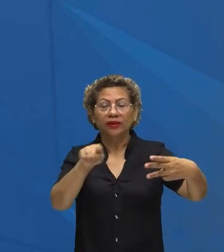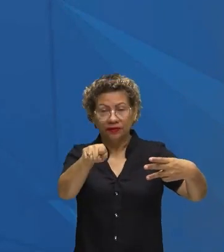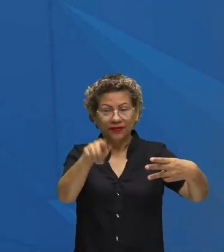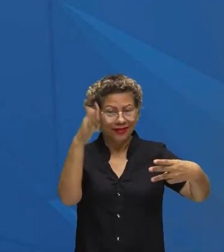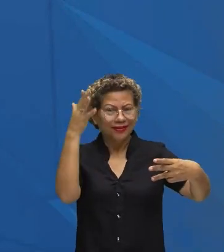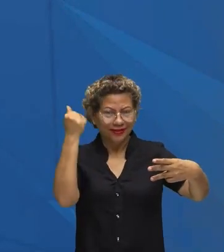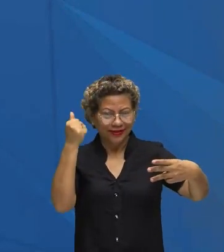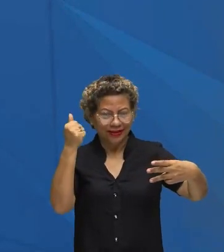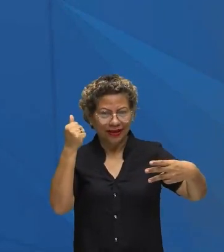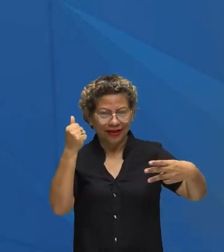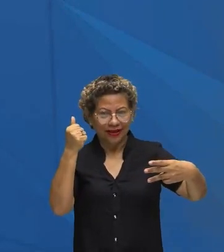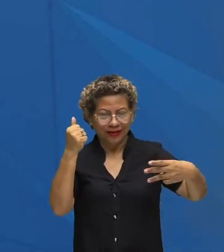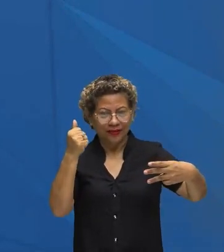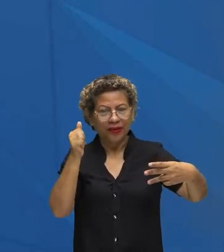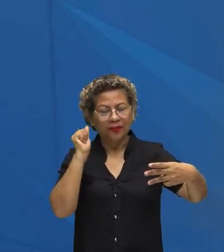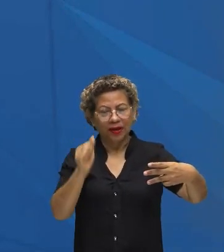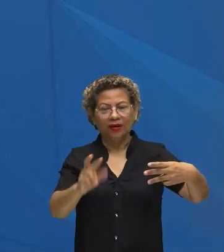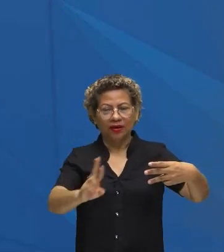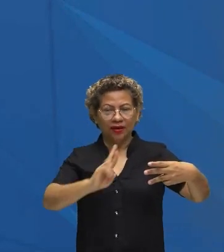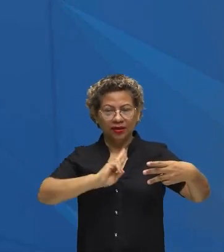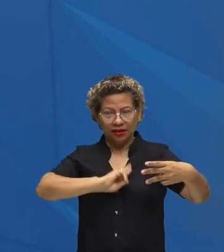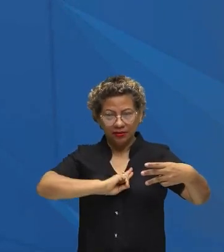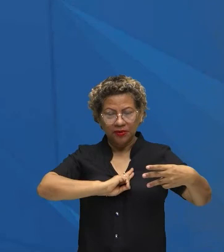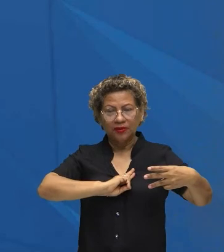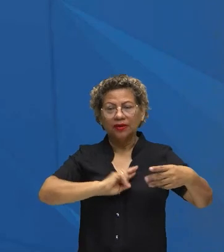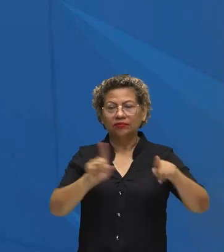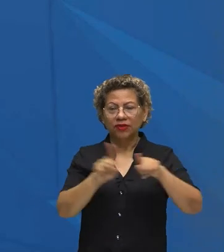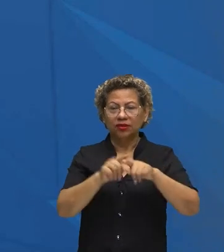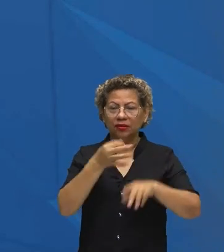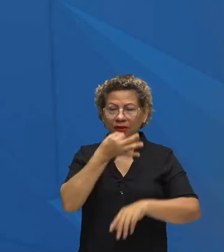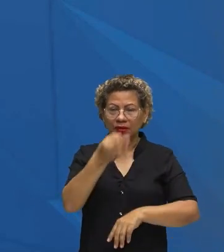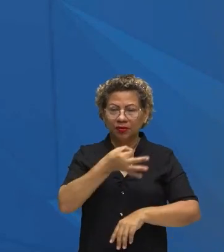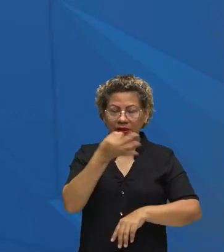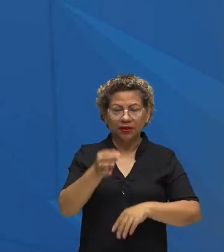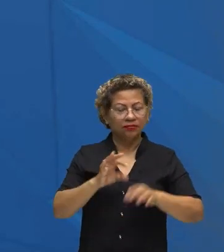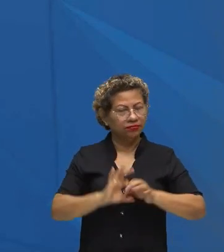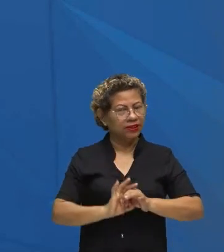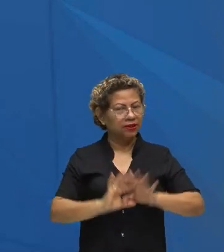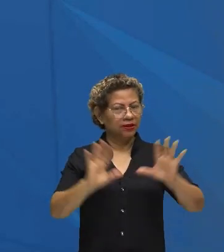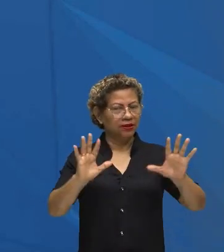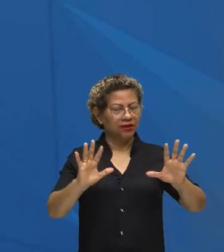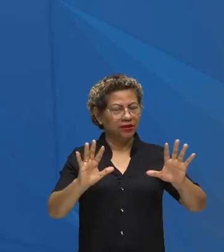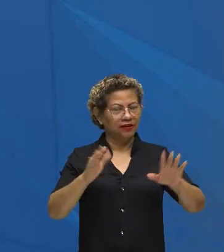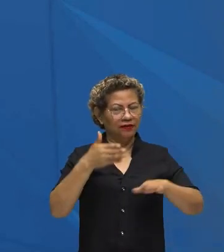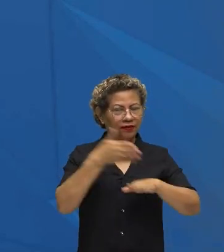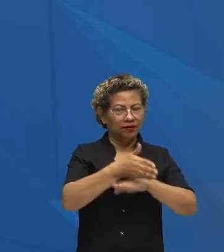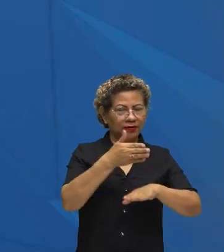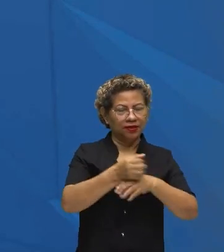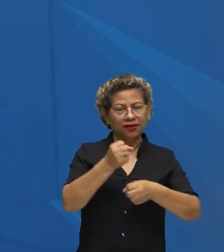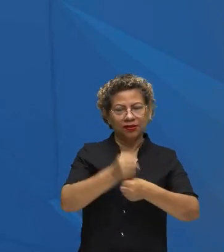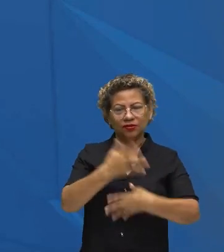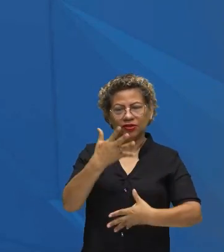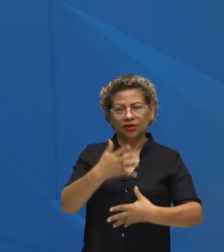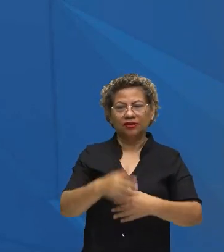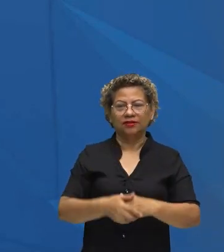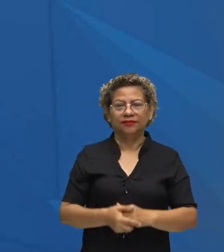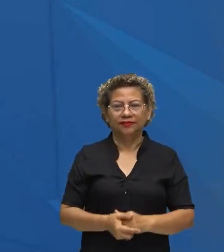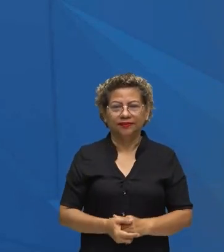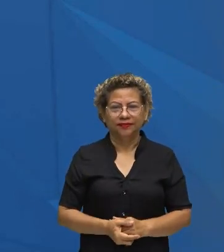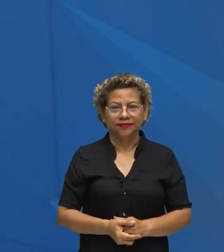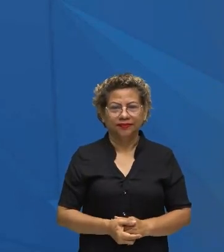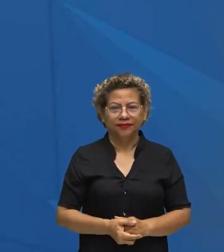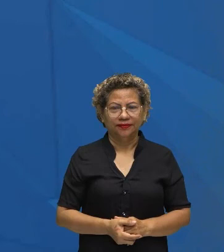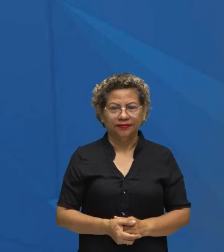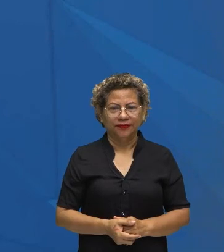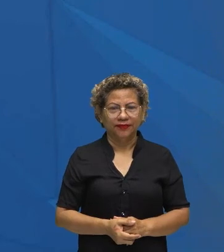sabe, né, pode comentar ali no nosso chat, fiquem à vontade, porque quem ainda está na competição